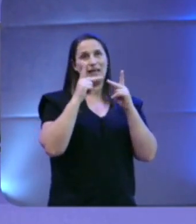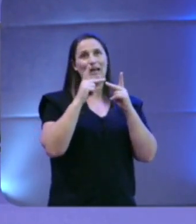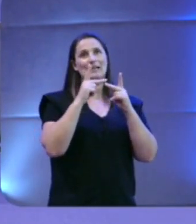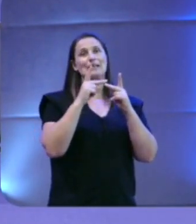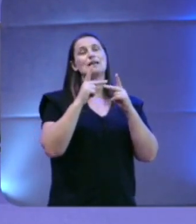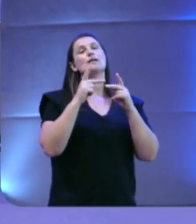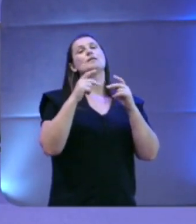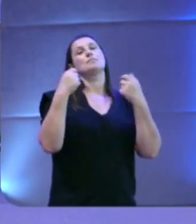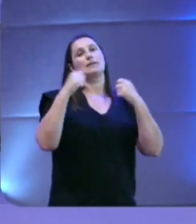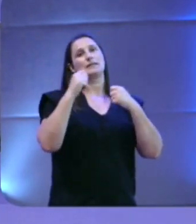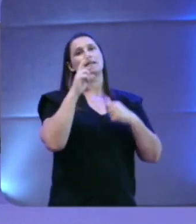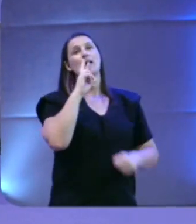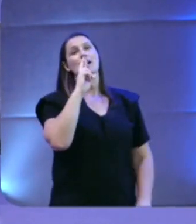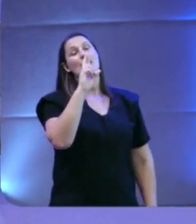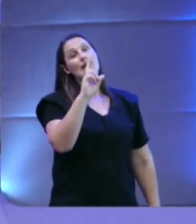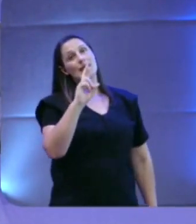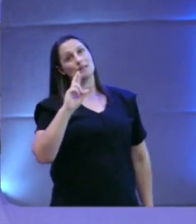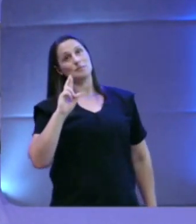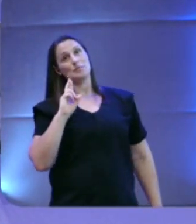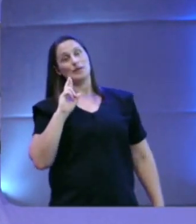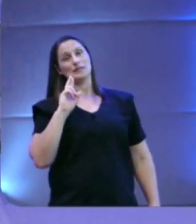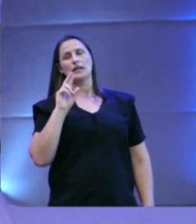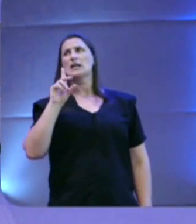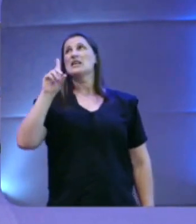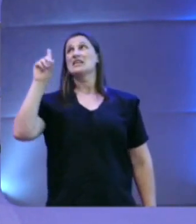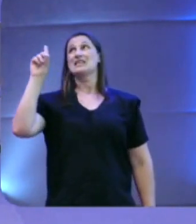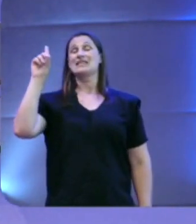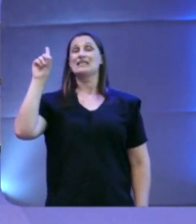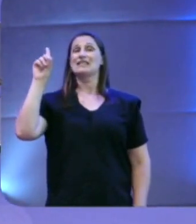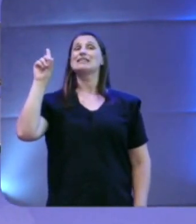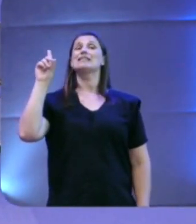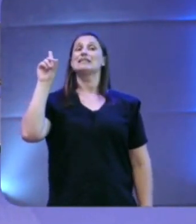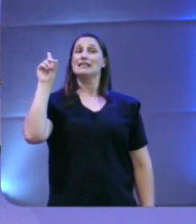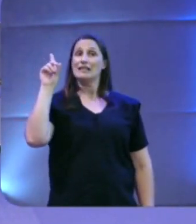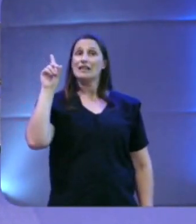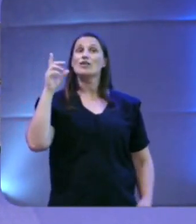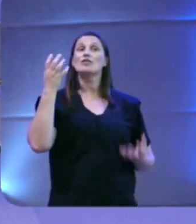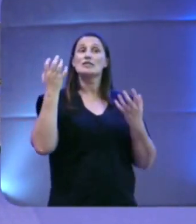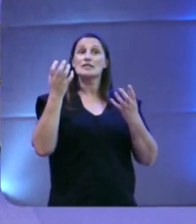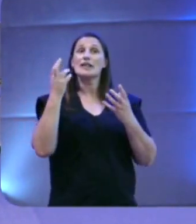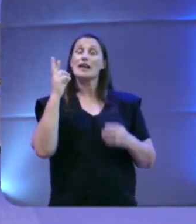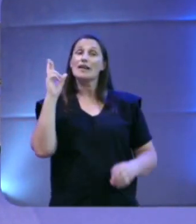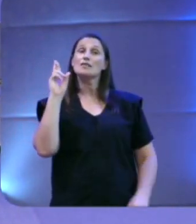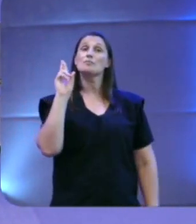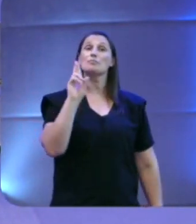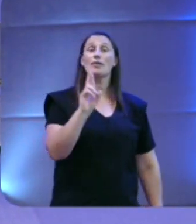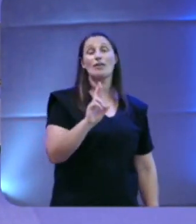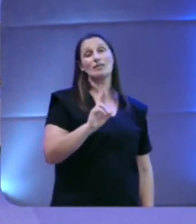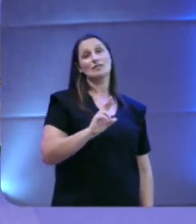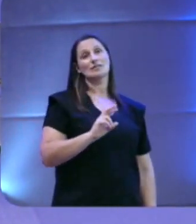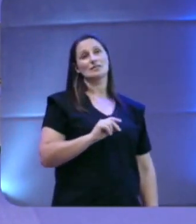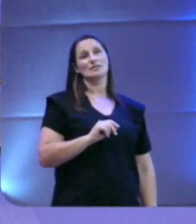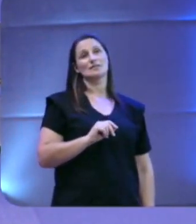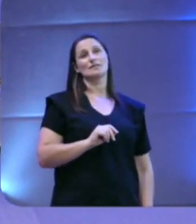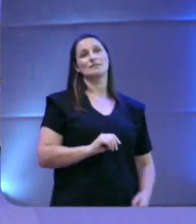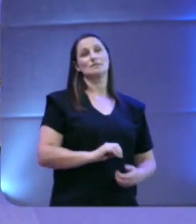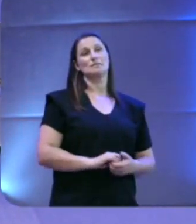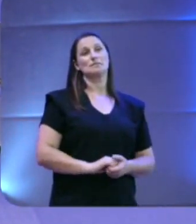de 2020. Deus está falando assim, põe coisas na tua listinha aí se eles ainda não estão. Bíblia, oração e missão, o bom.